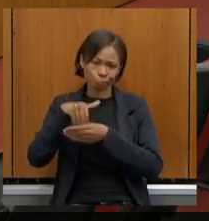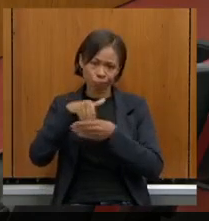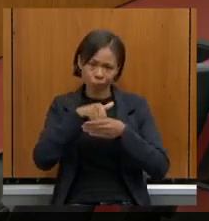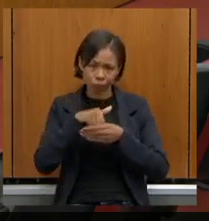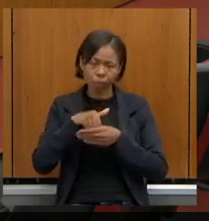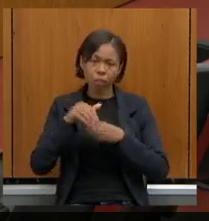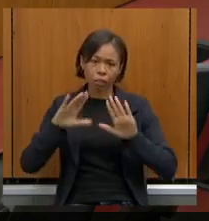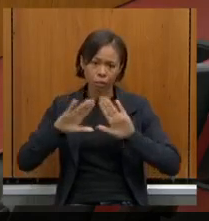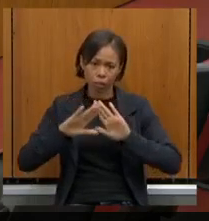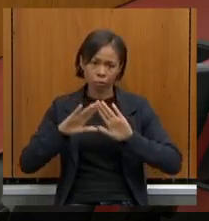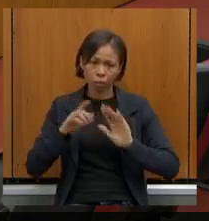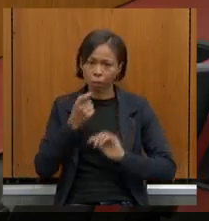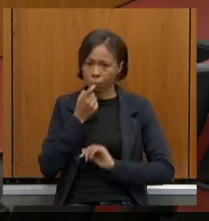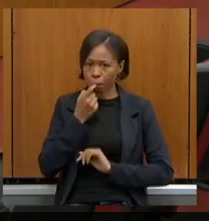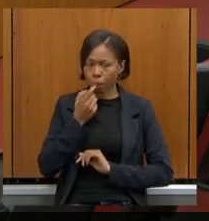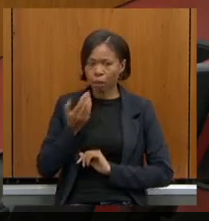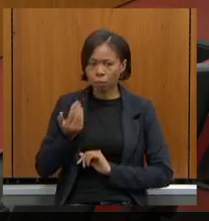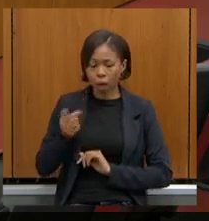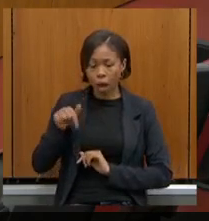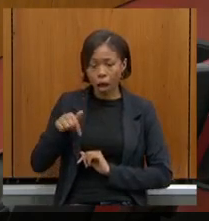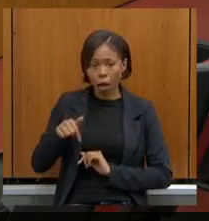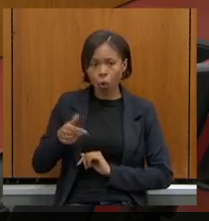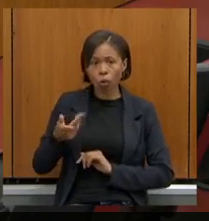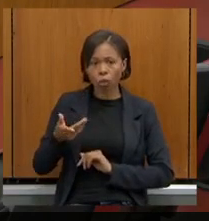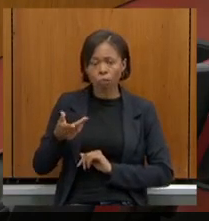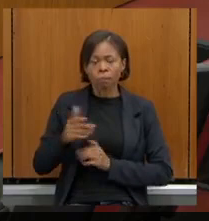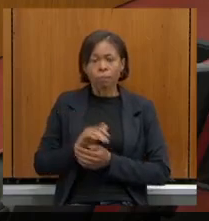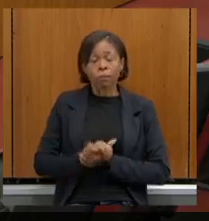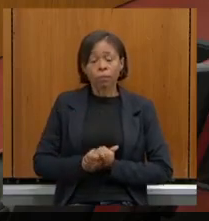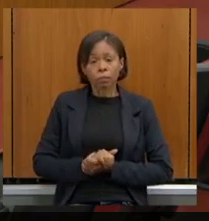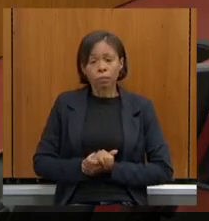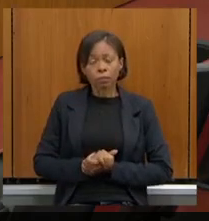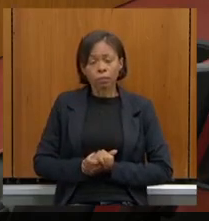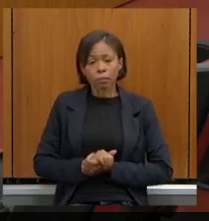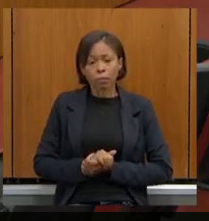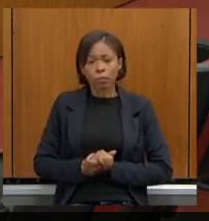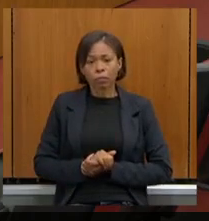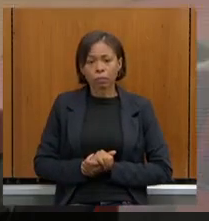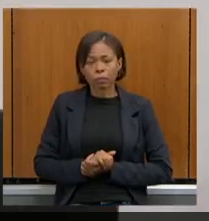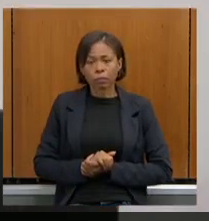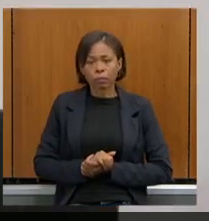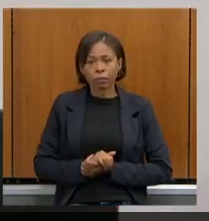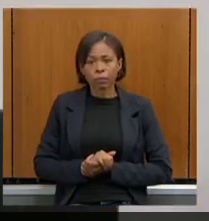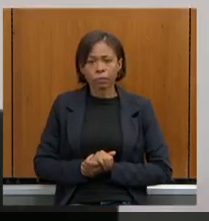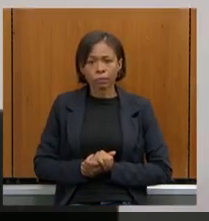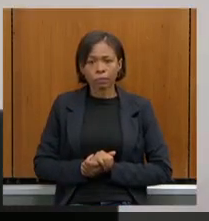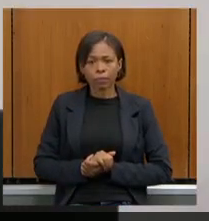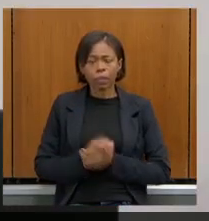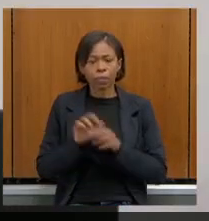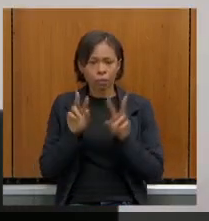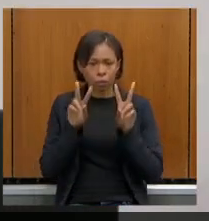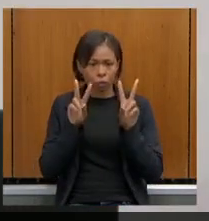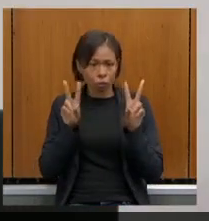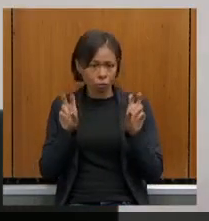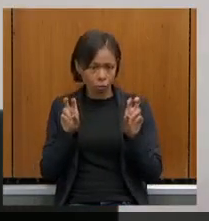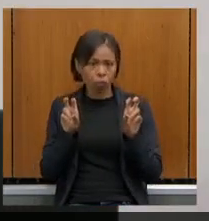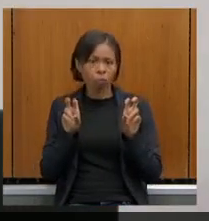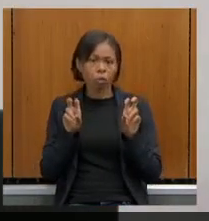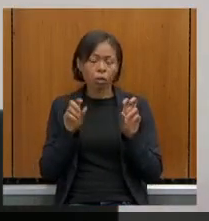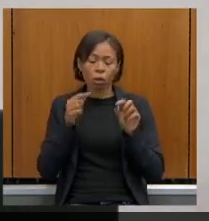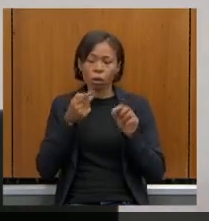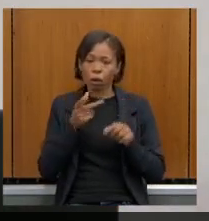agora na gestão do nosso presidente Agostinho Patrus e com relação aos